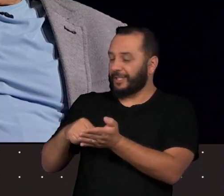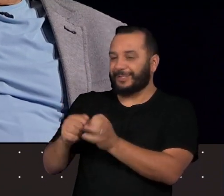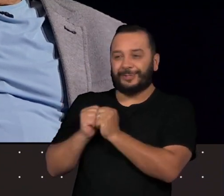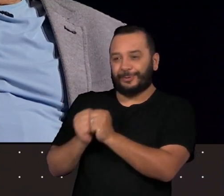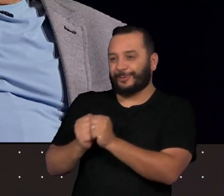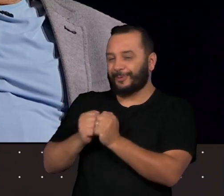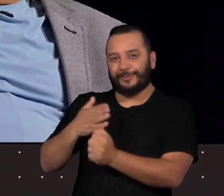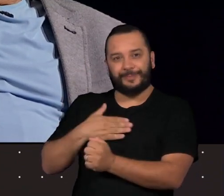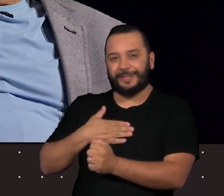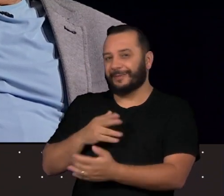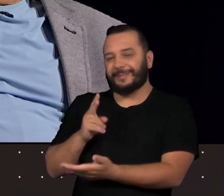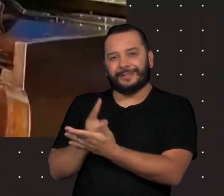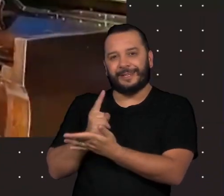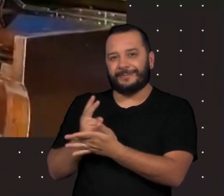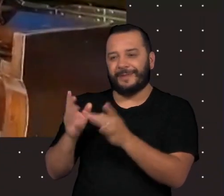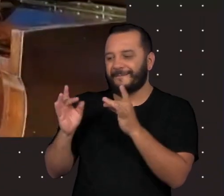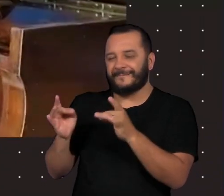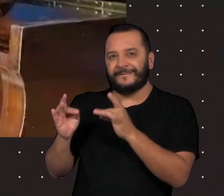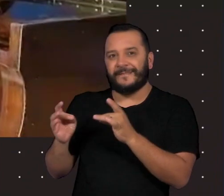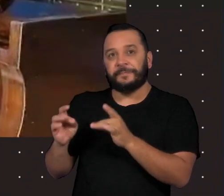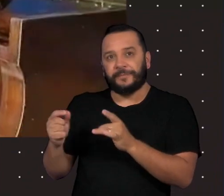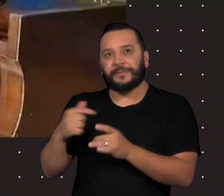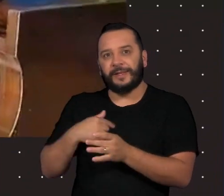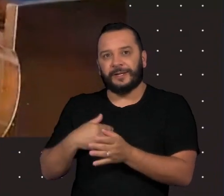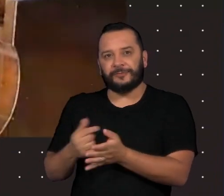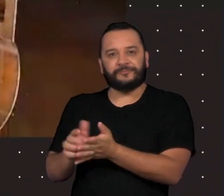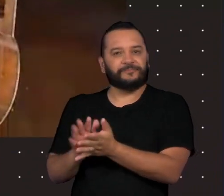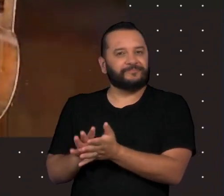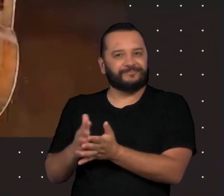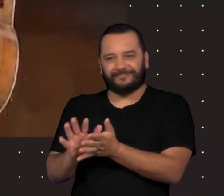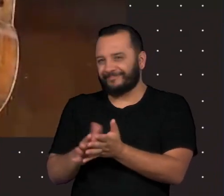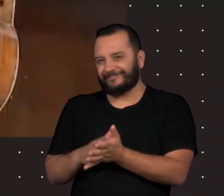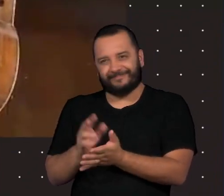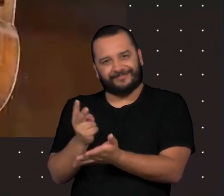posso eu coloco um pouquinho dele também onde onde eu